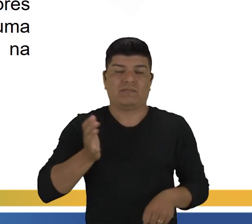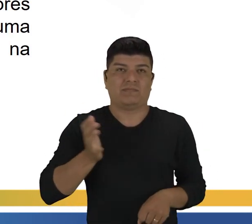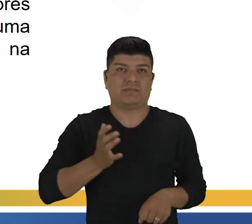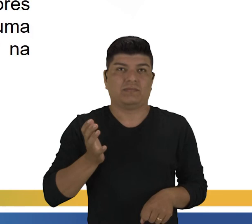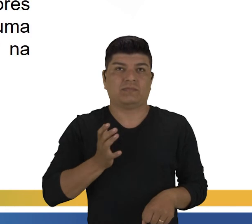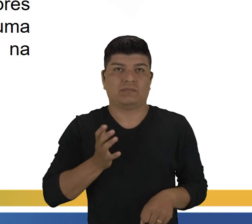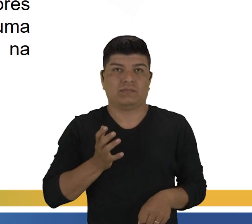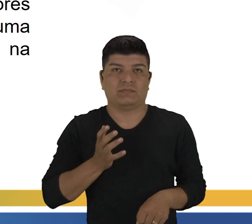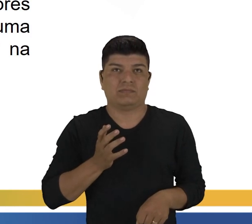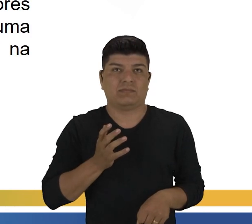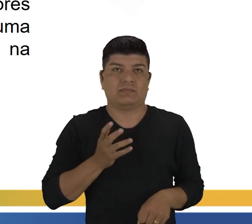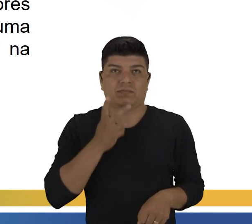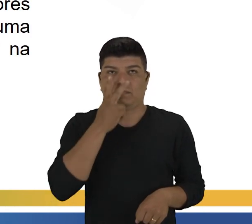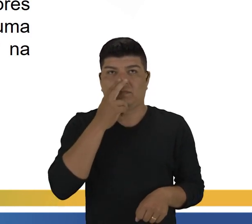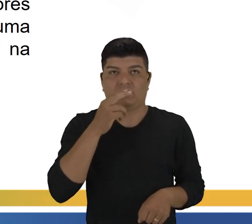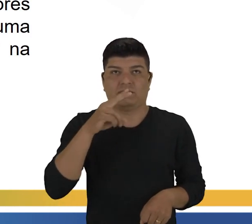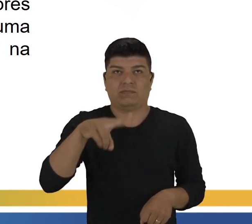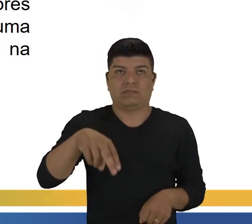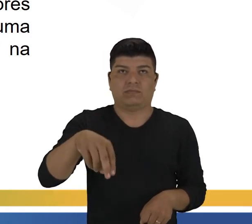que nódoas